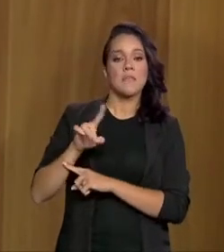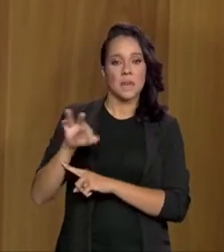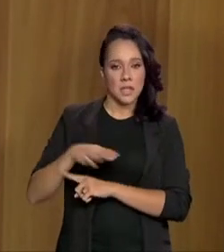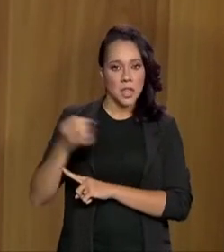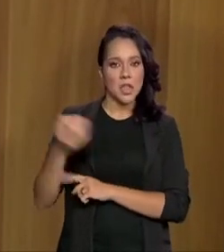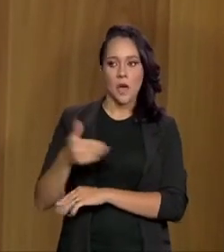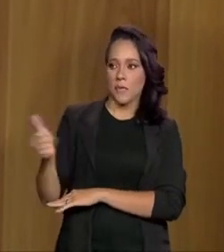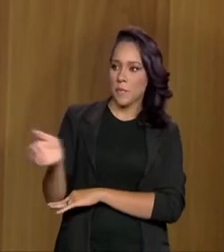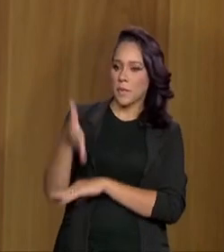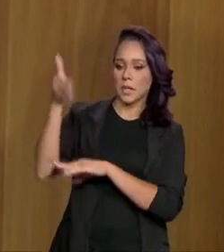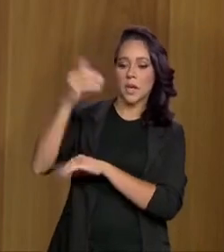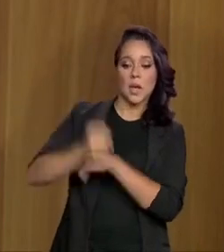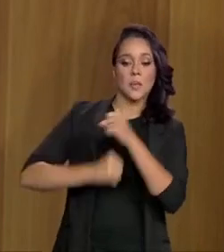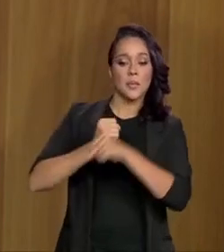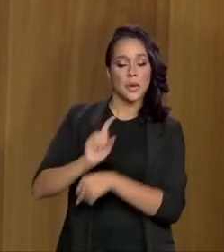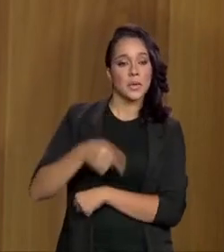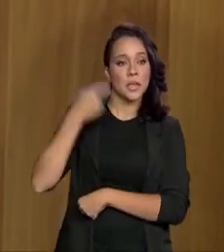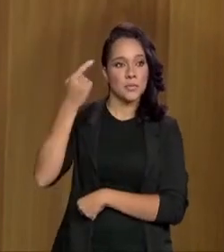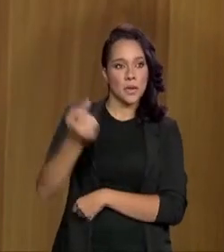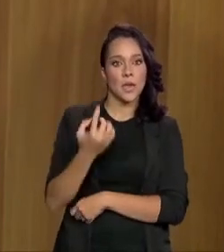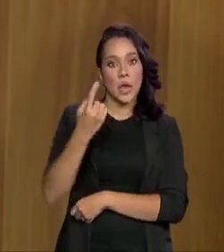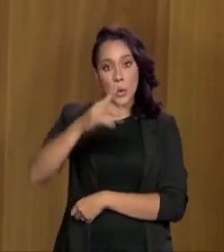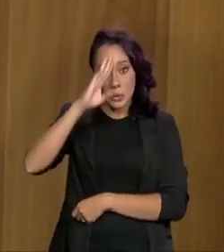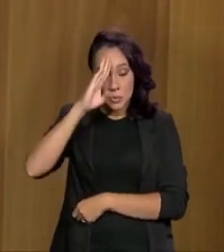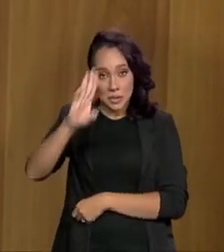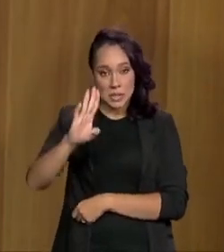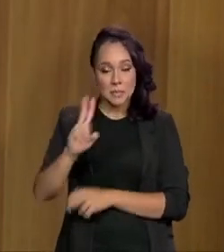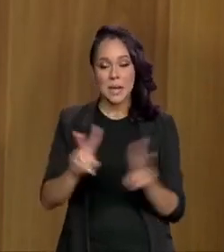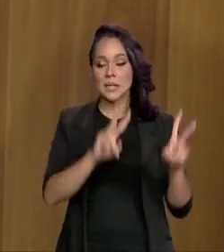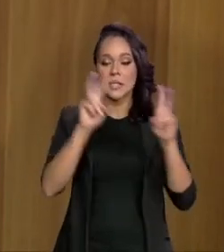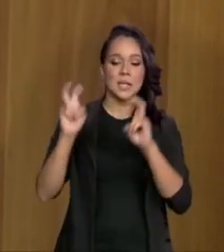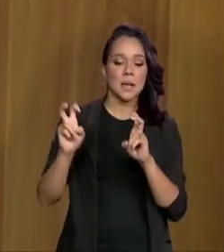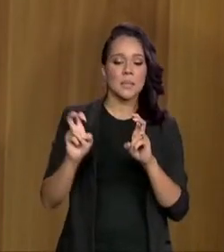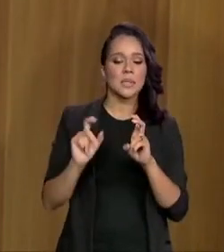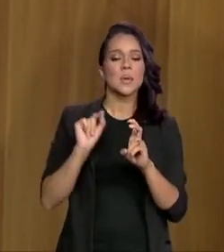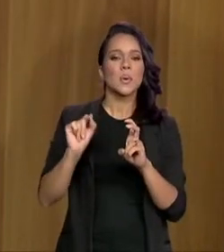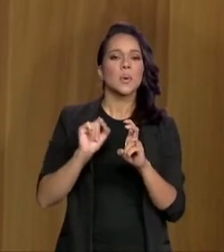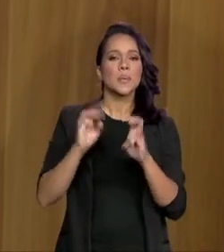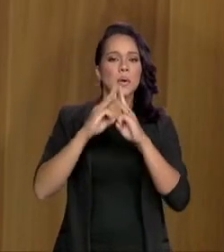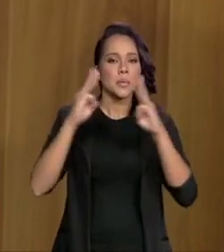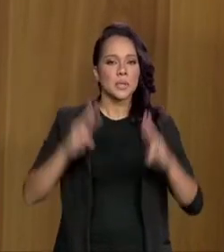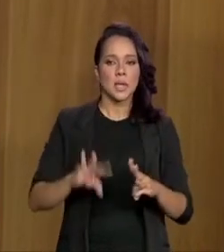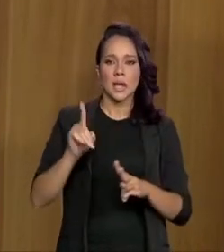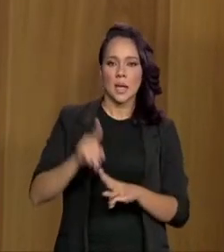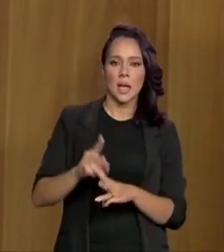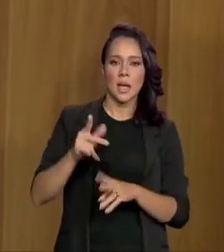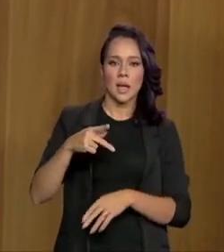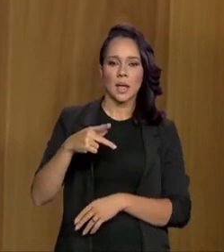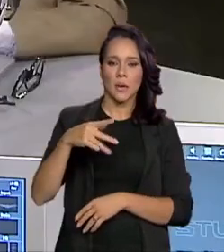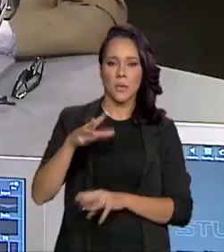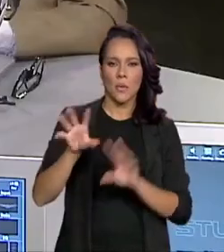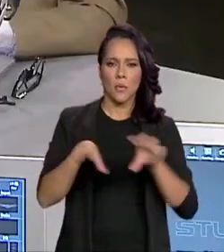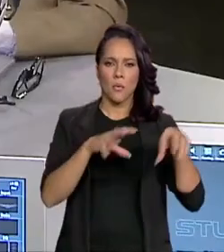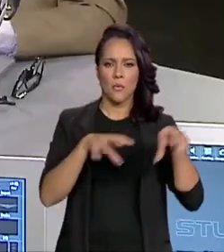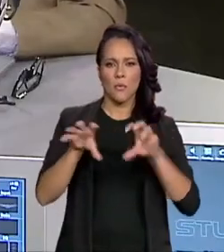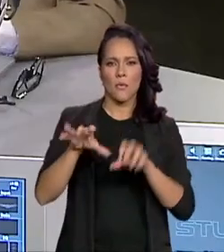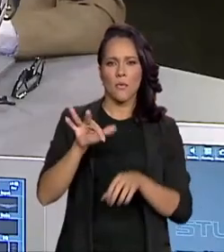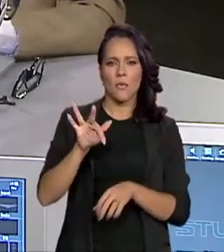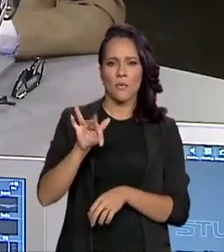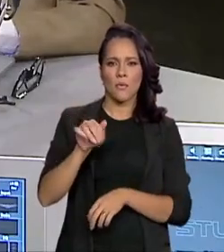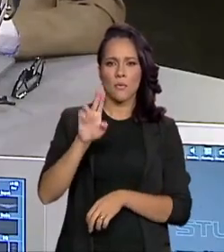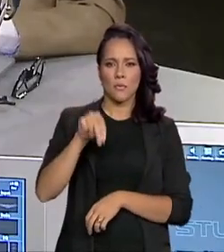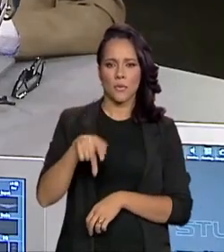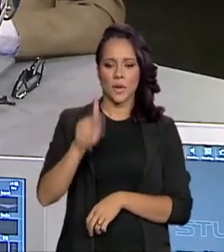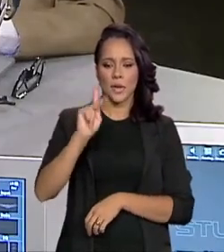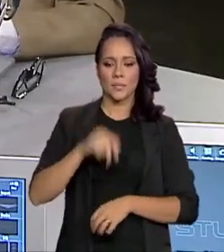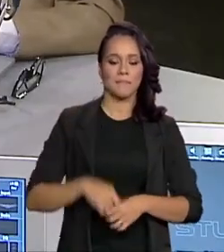bandeira. Para o próximo ano, um dos principais assuntos a serem abordados pelo museu será o funk. São 7